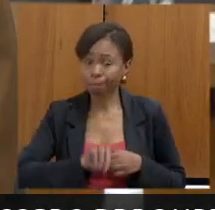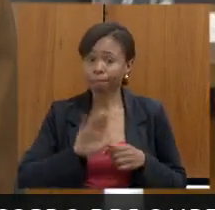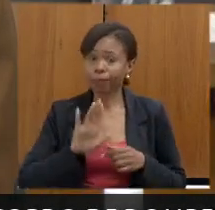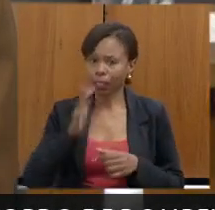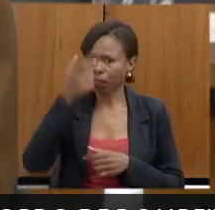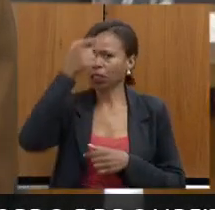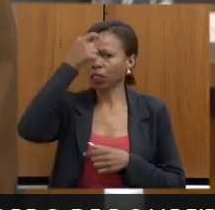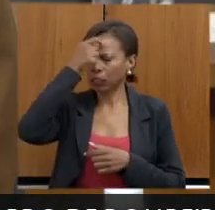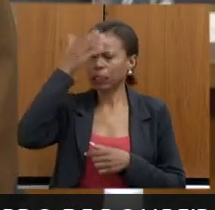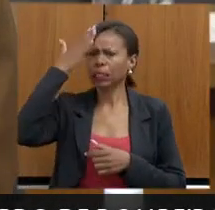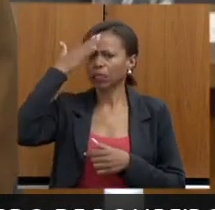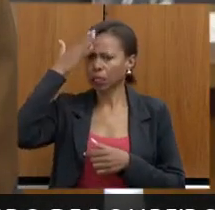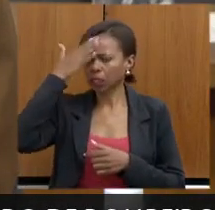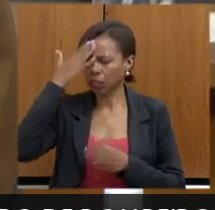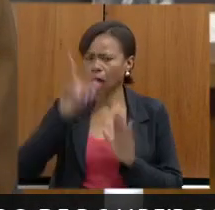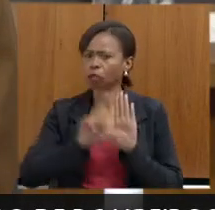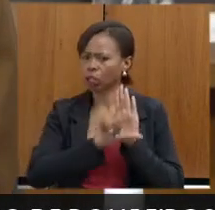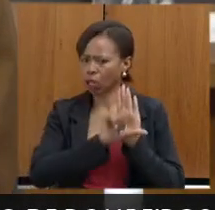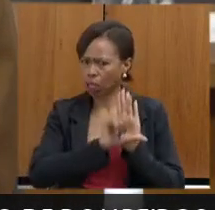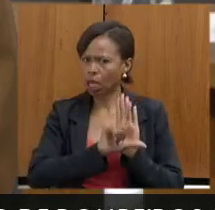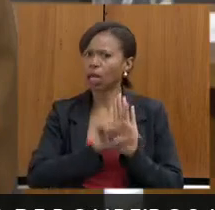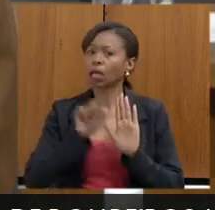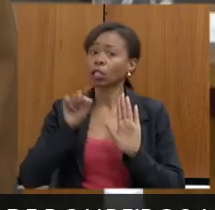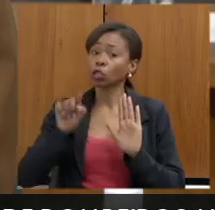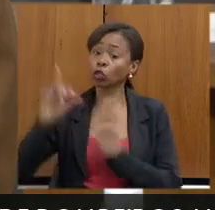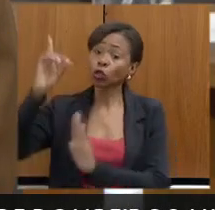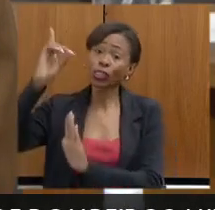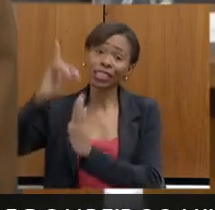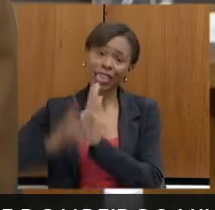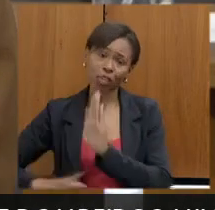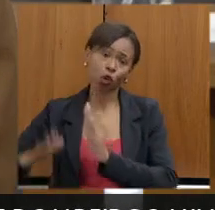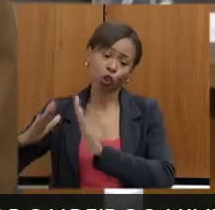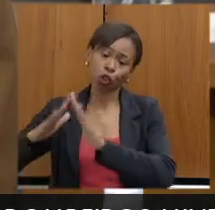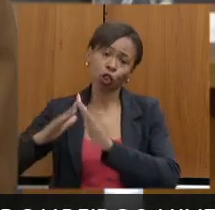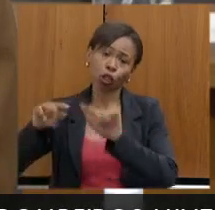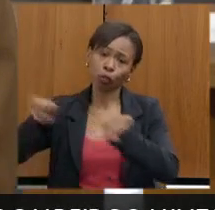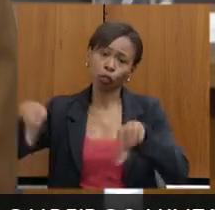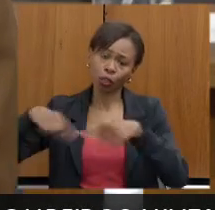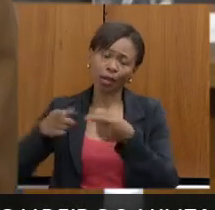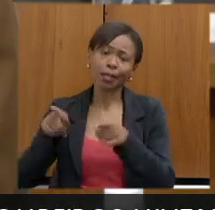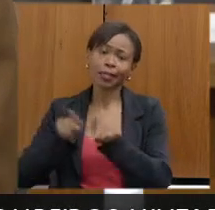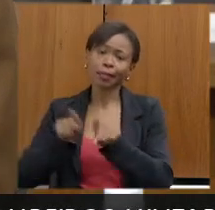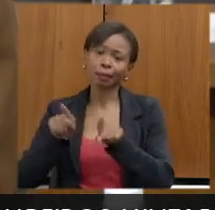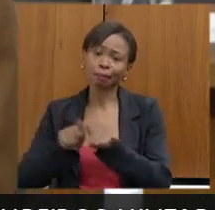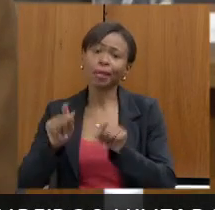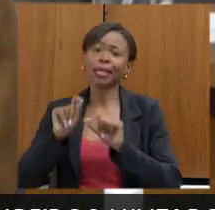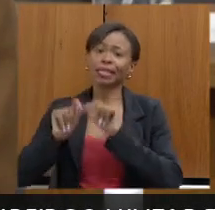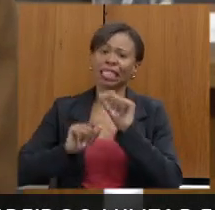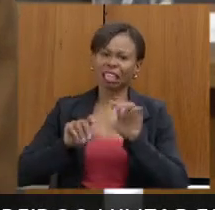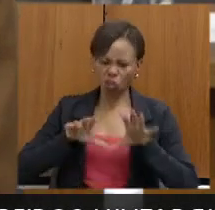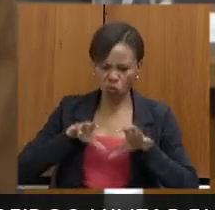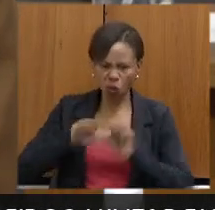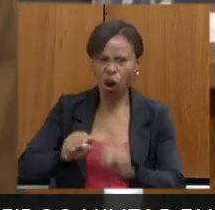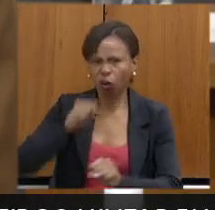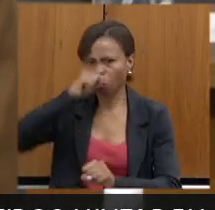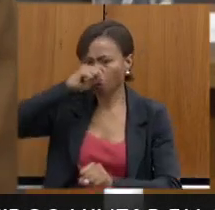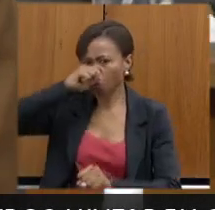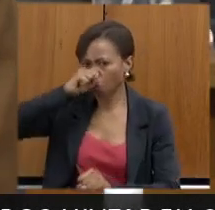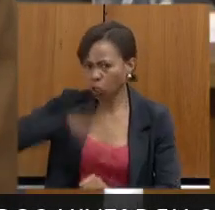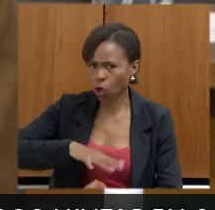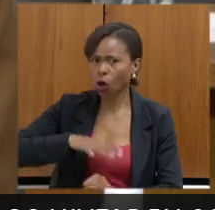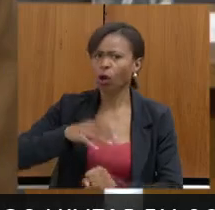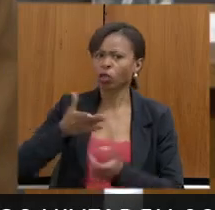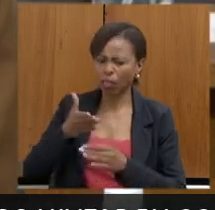legal do direito de propriedade e a questão do esbulho possessório a questão da invasão a gente